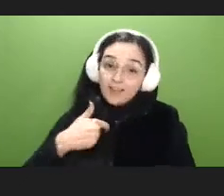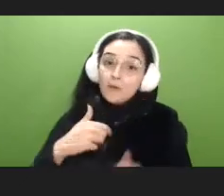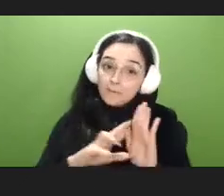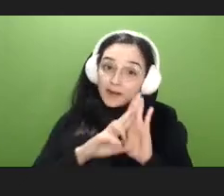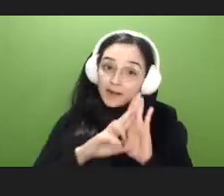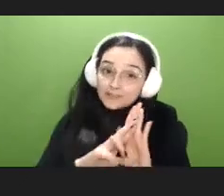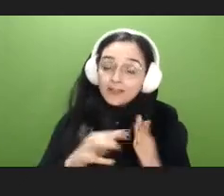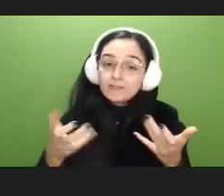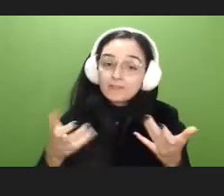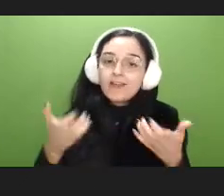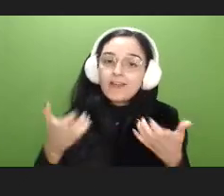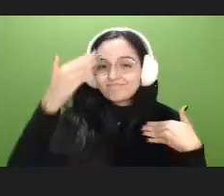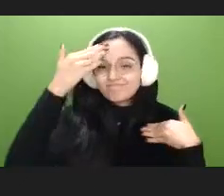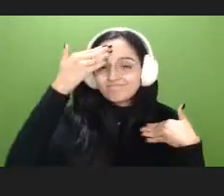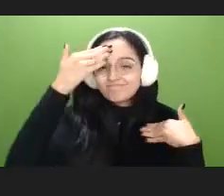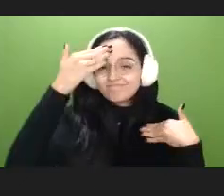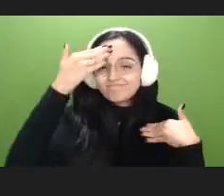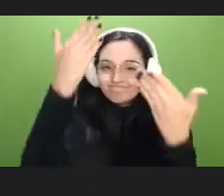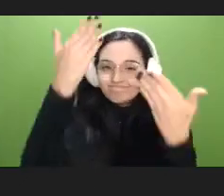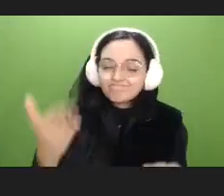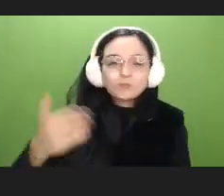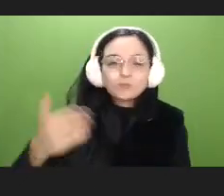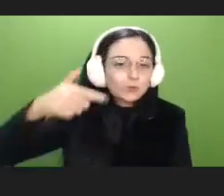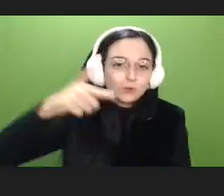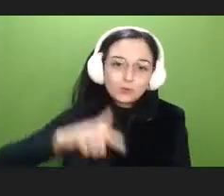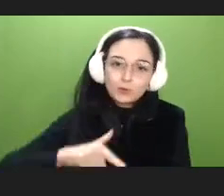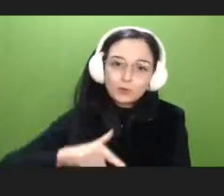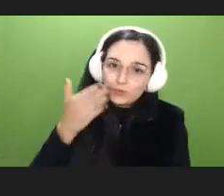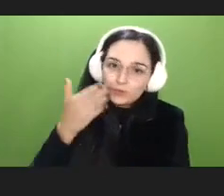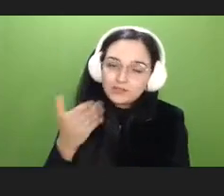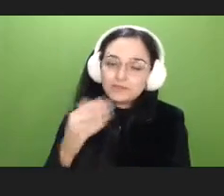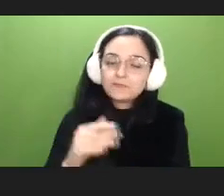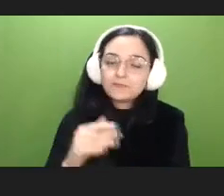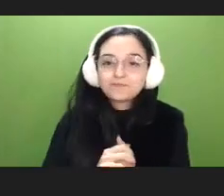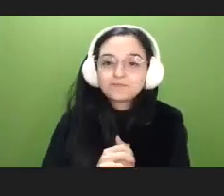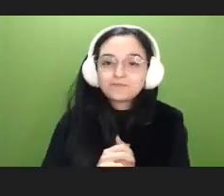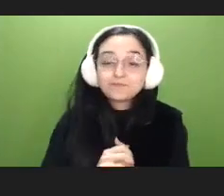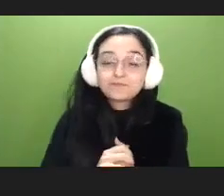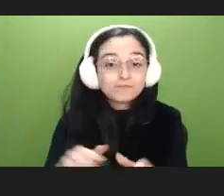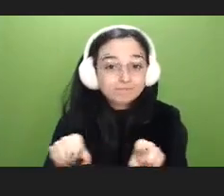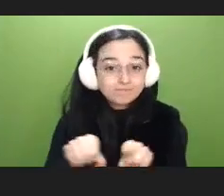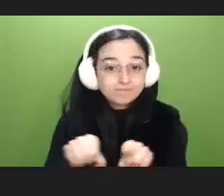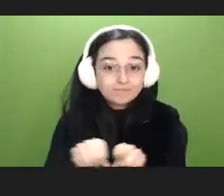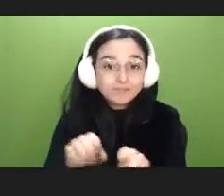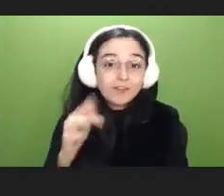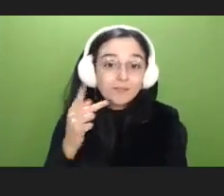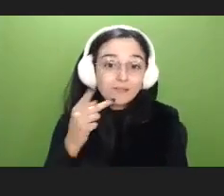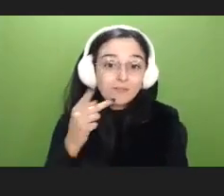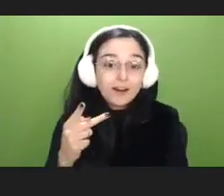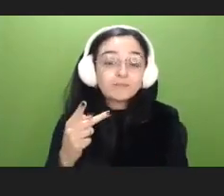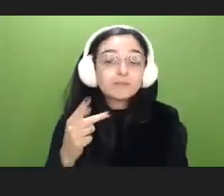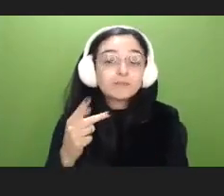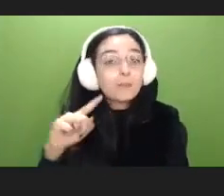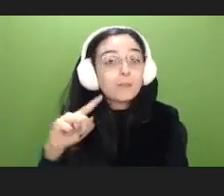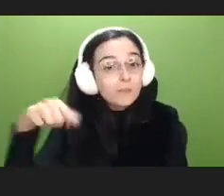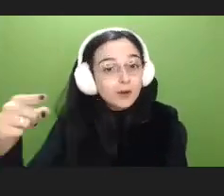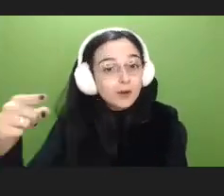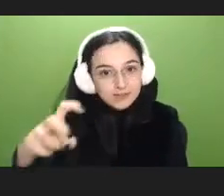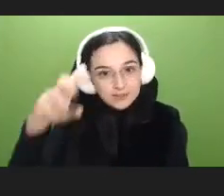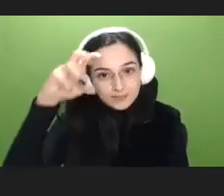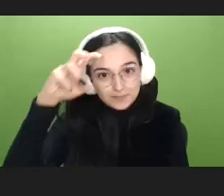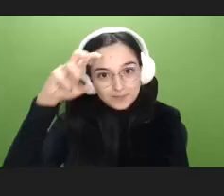te agradecendo mais uma vez e dizer que na próxima quinta-feira nós teremos uma